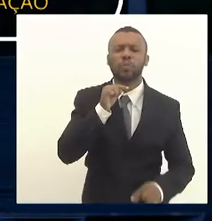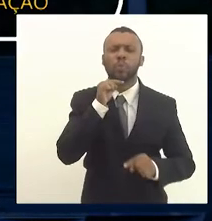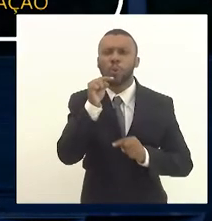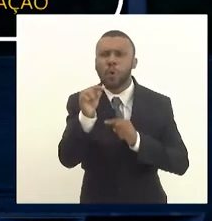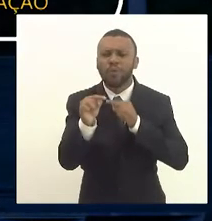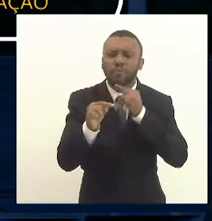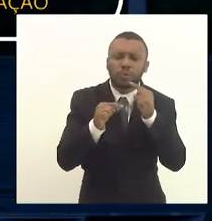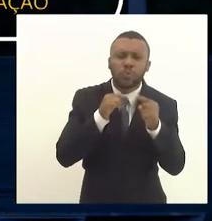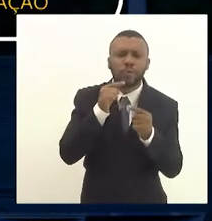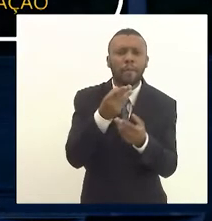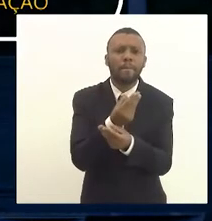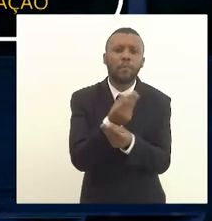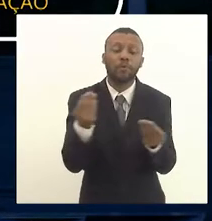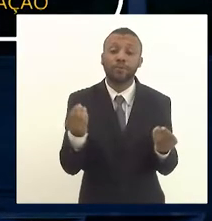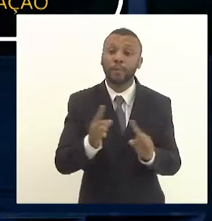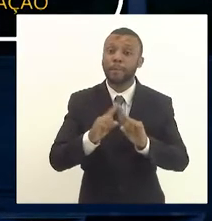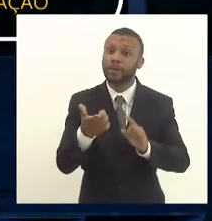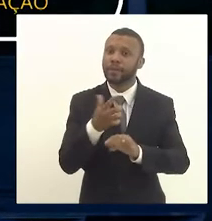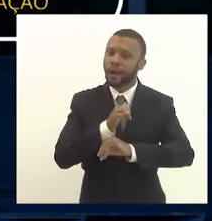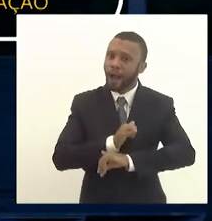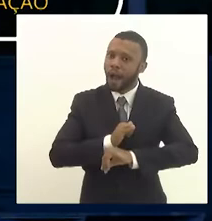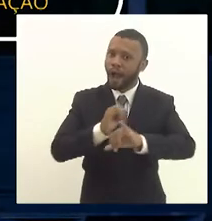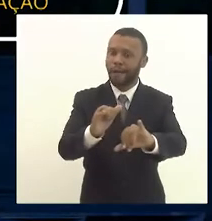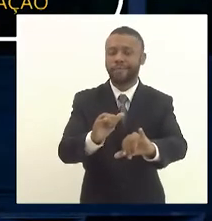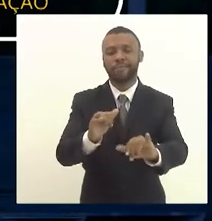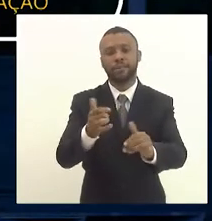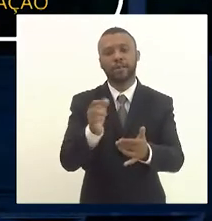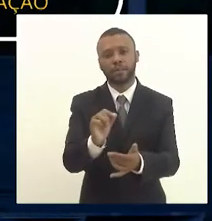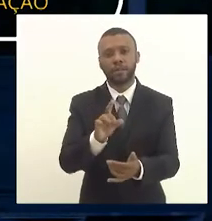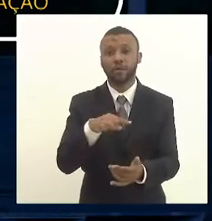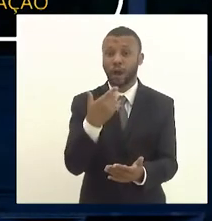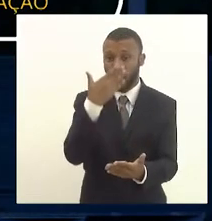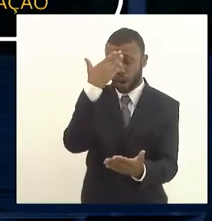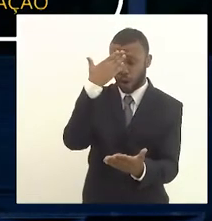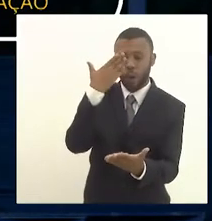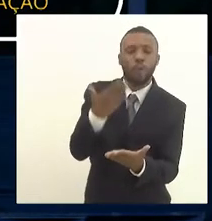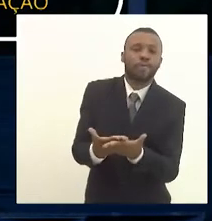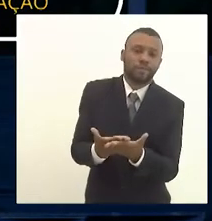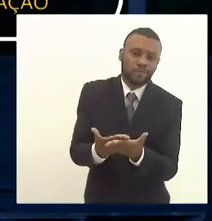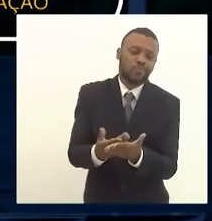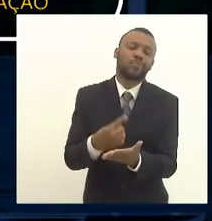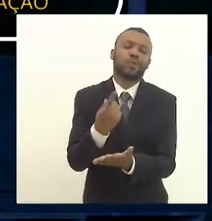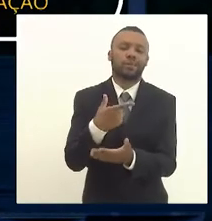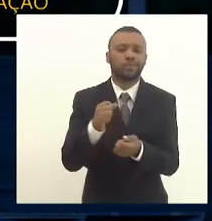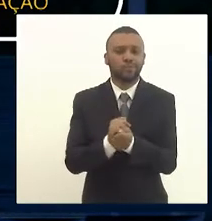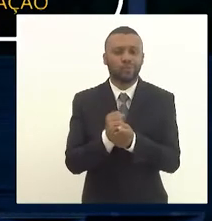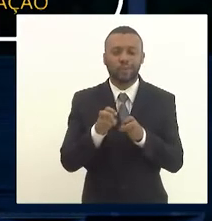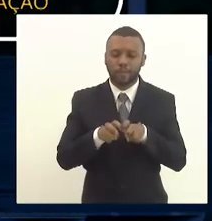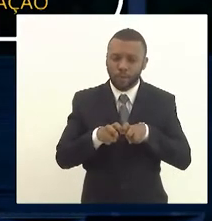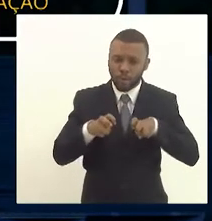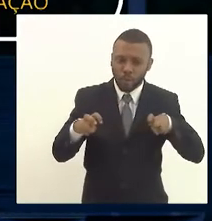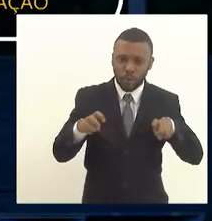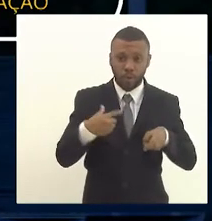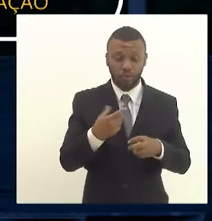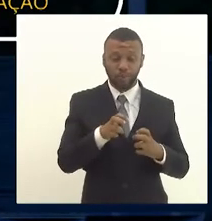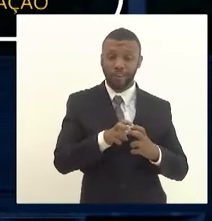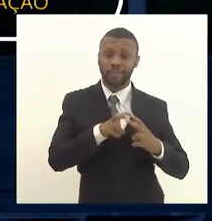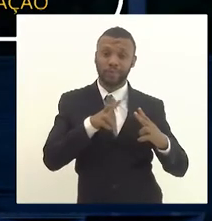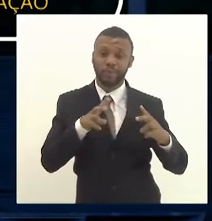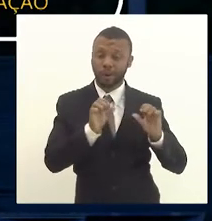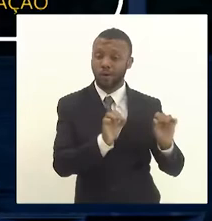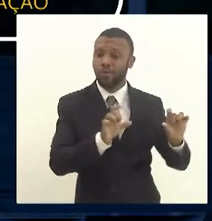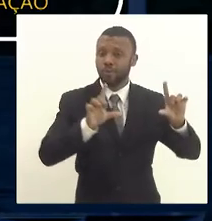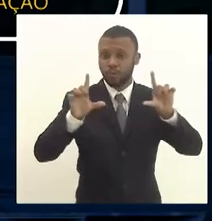deixar registrado que nós confiamos, eu acho que todos que estão nessa mesa aqui, eu estou virtual, vocês fisicamente aí, temos